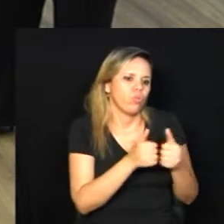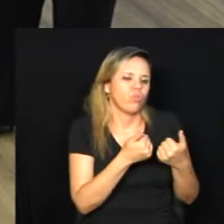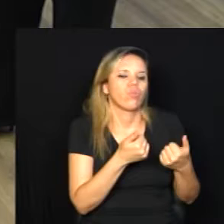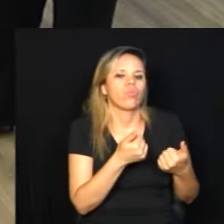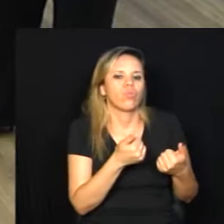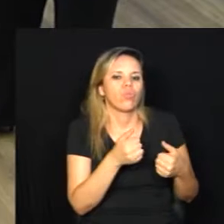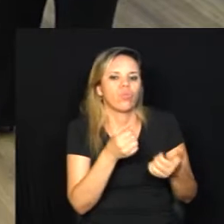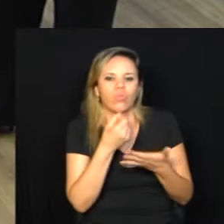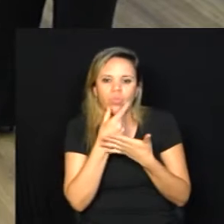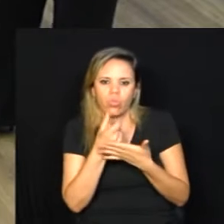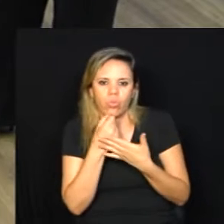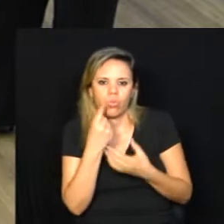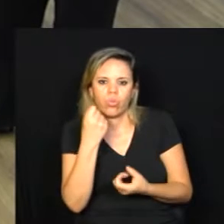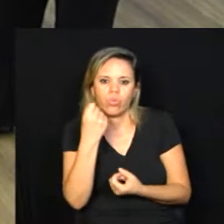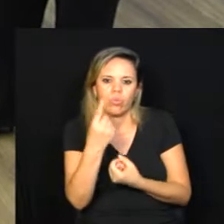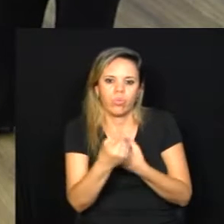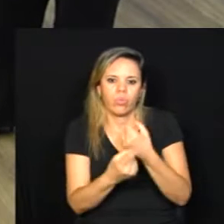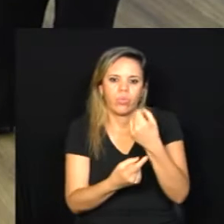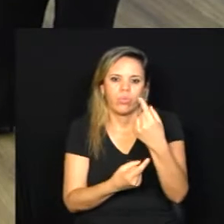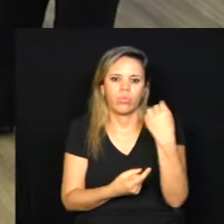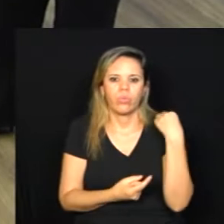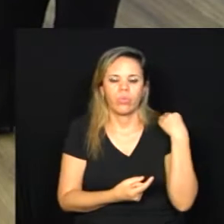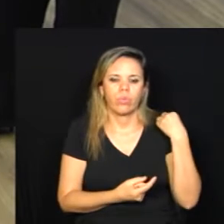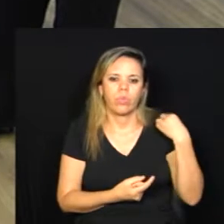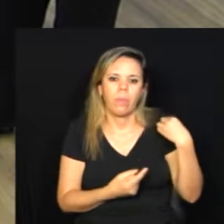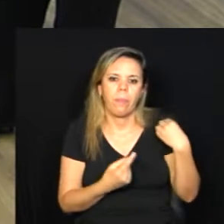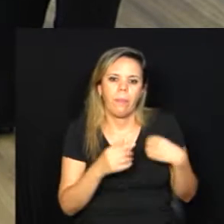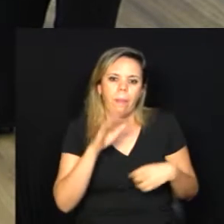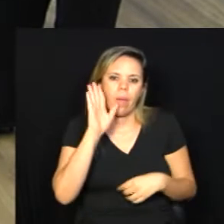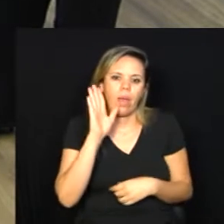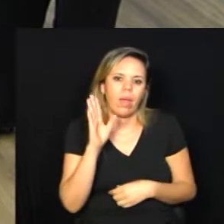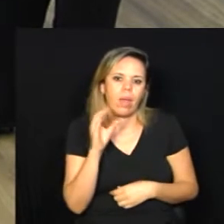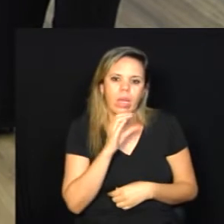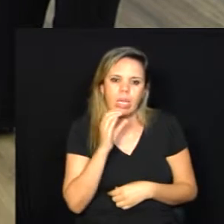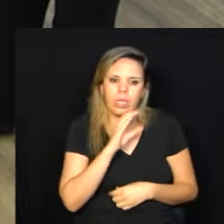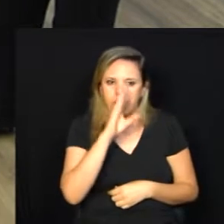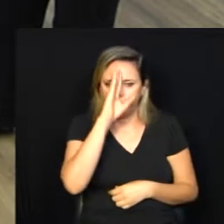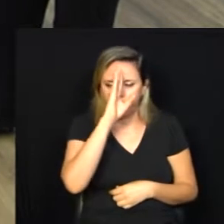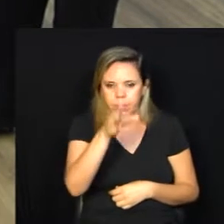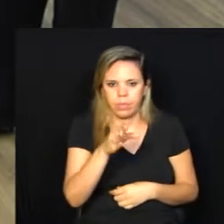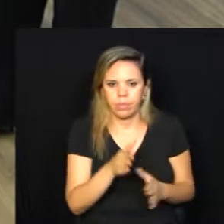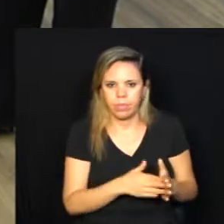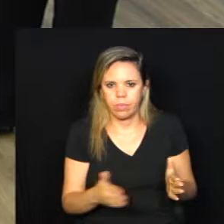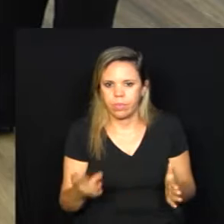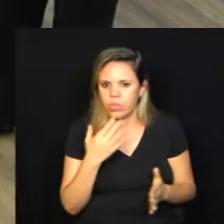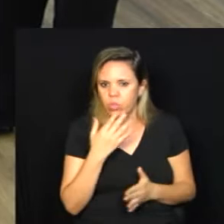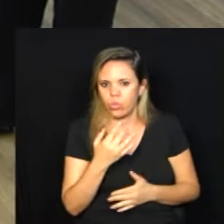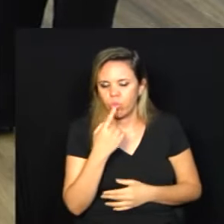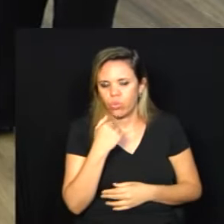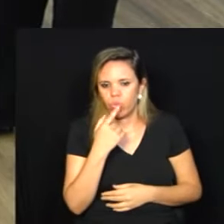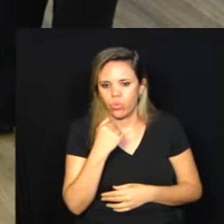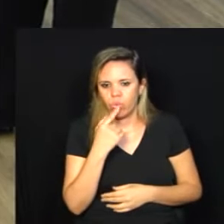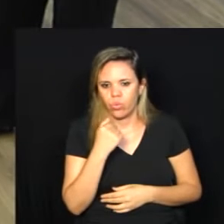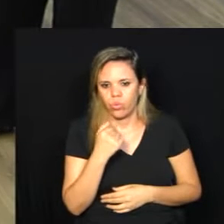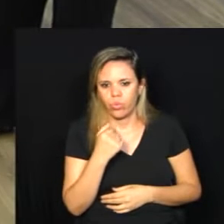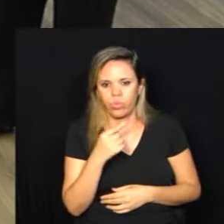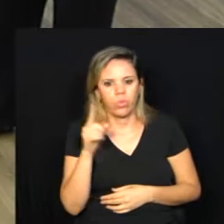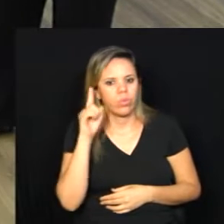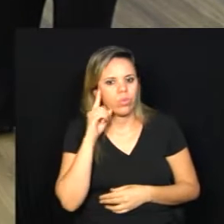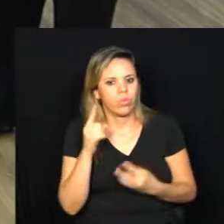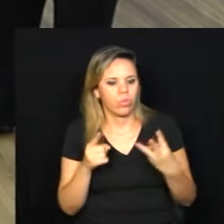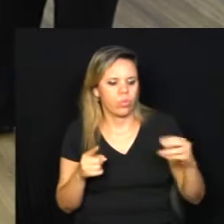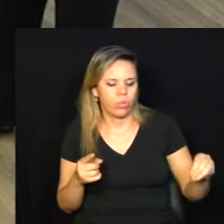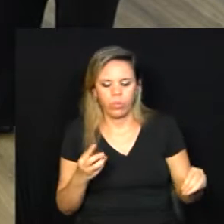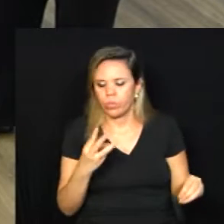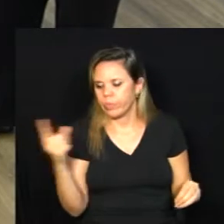e farmácias e alguns aí que são considerados essenciais na fase vermelha, que vão ser no dia 30